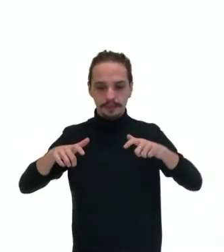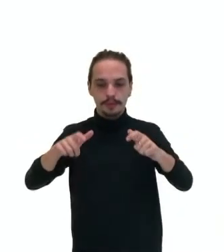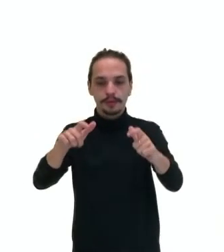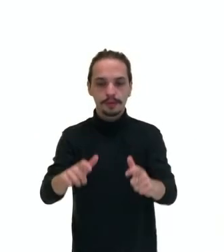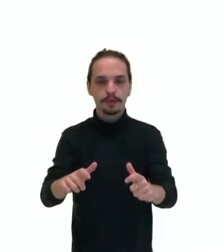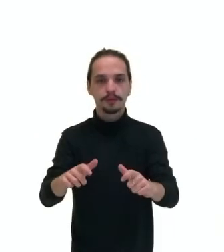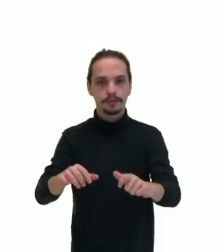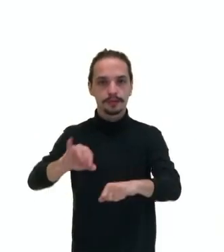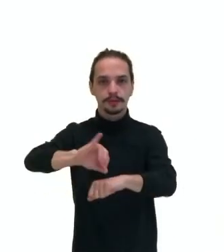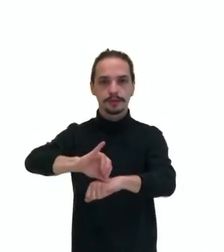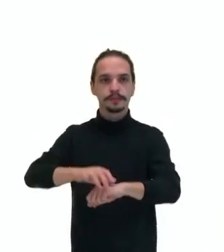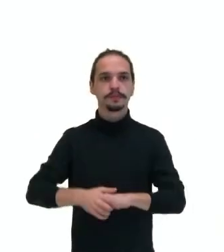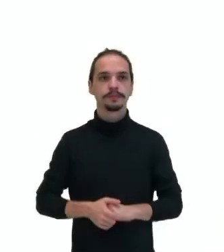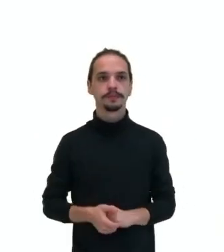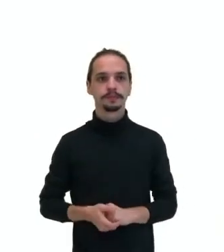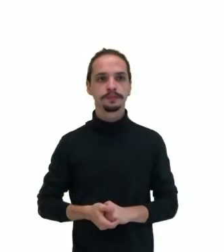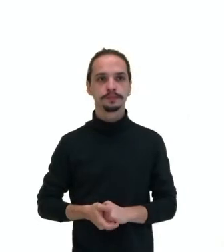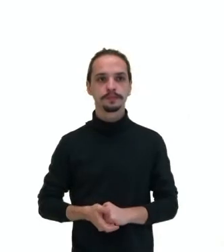centralizado.